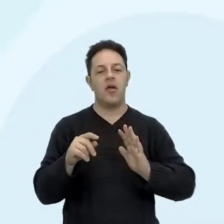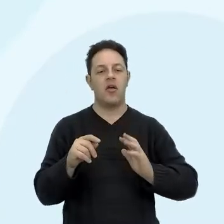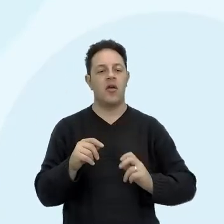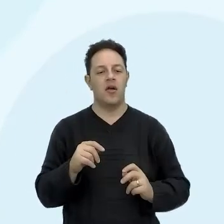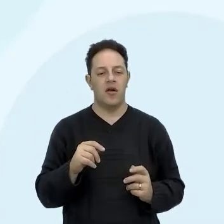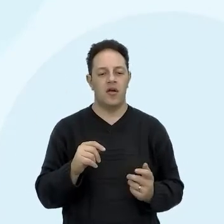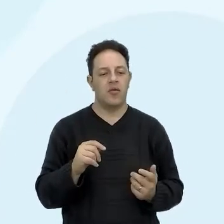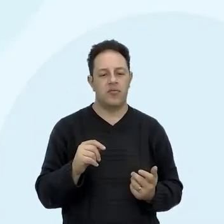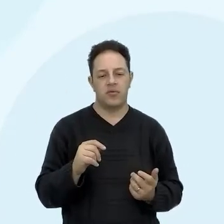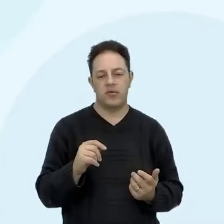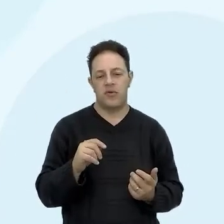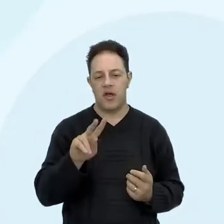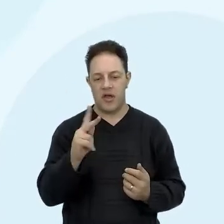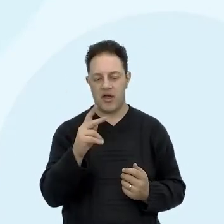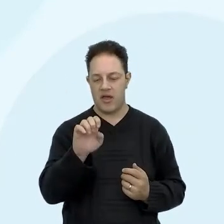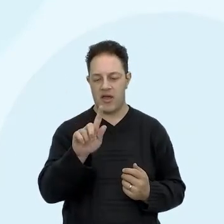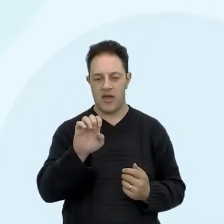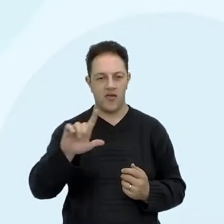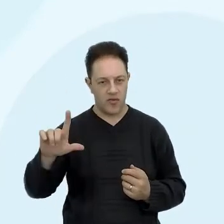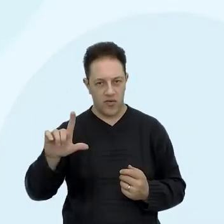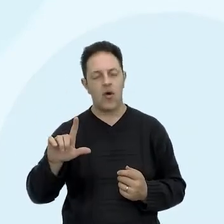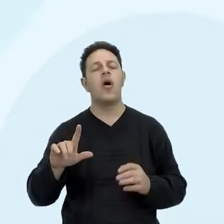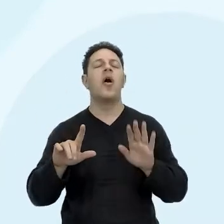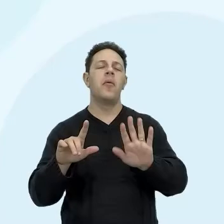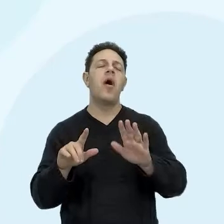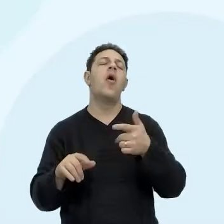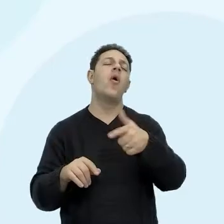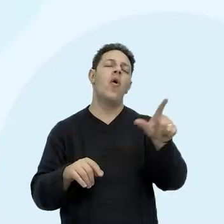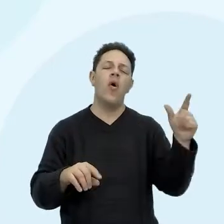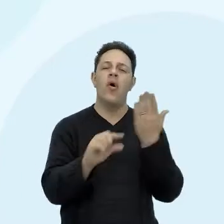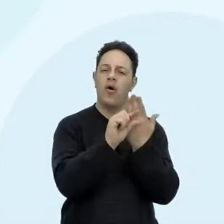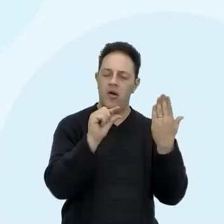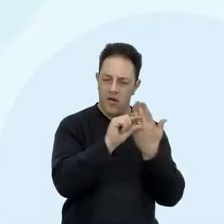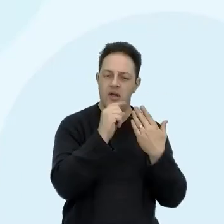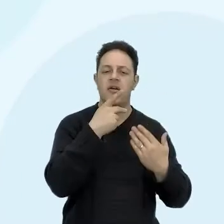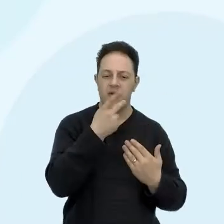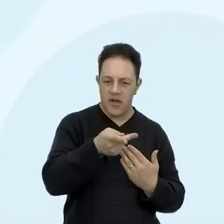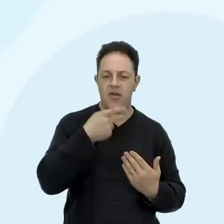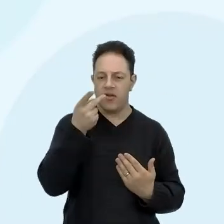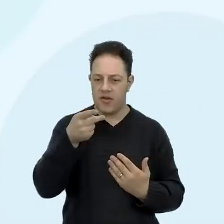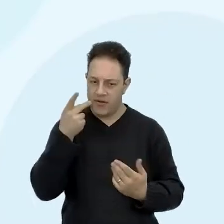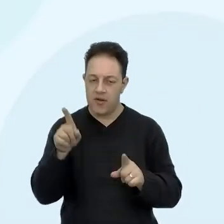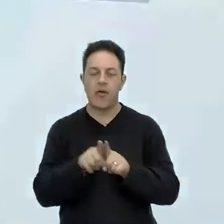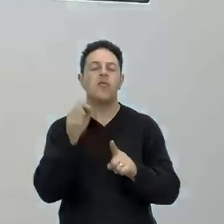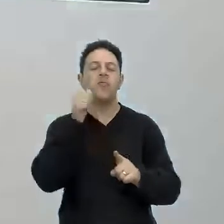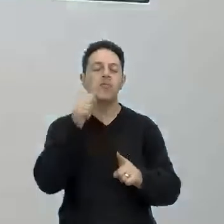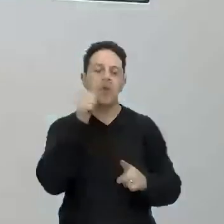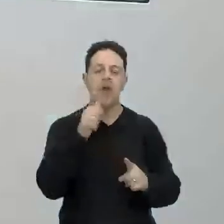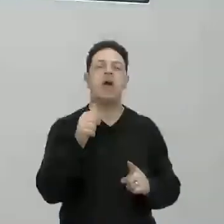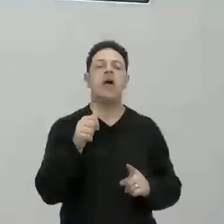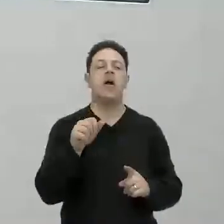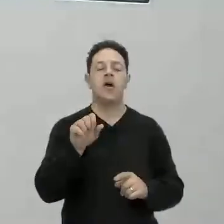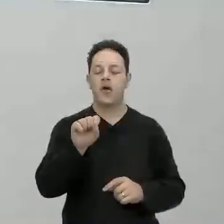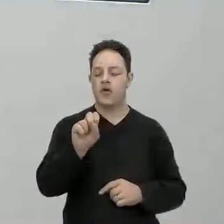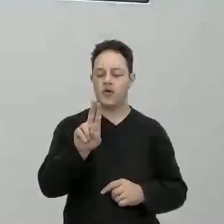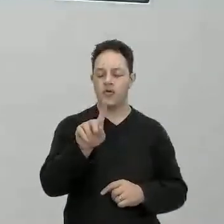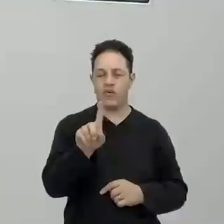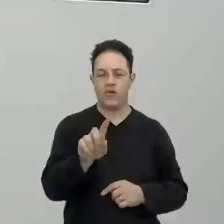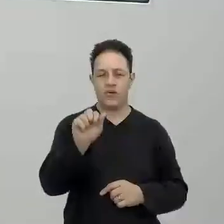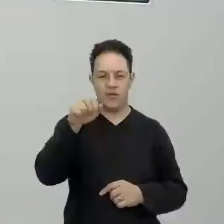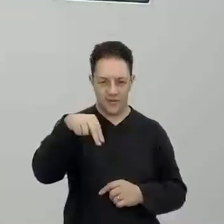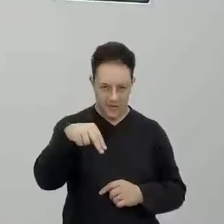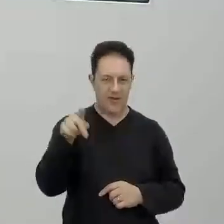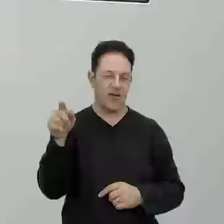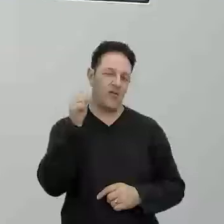ele comenta, né, mas outros autores comentam também. Tem uma autora, uma socióloga que se chama Susan Buck-Morss, que